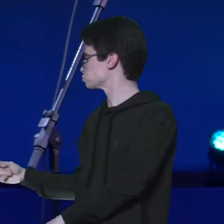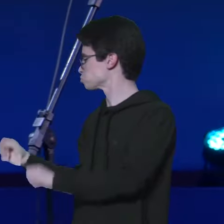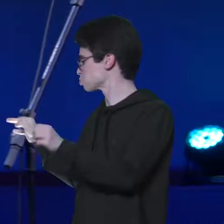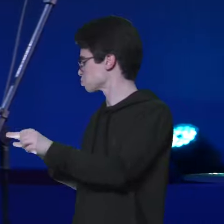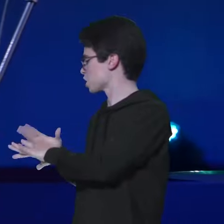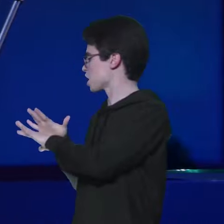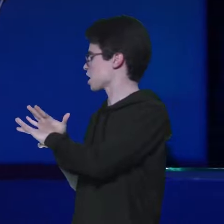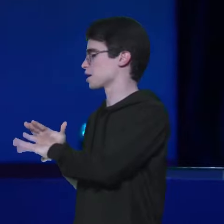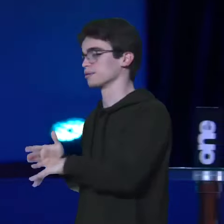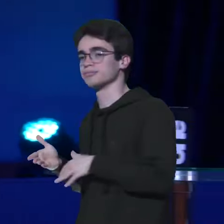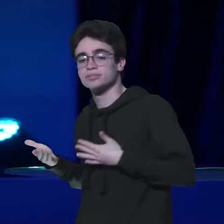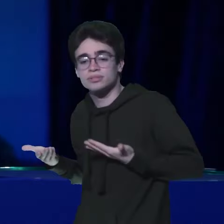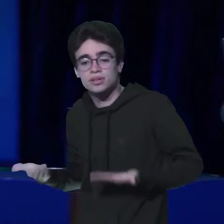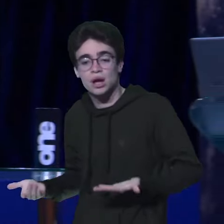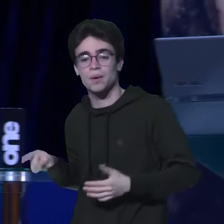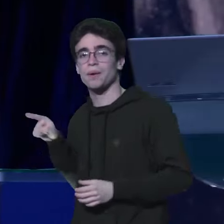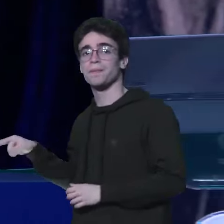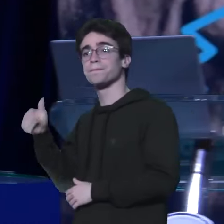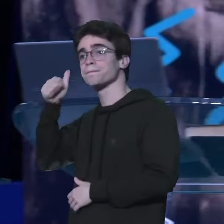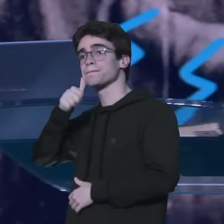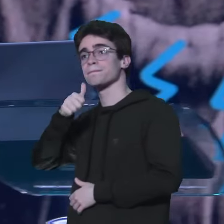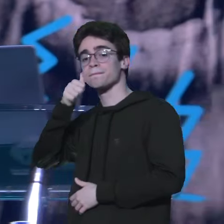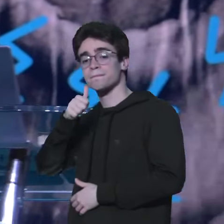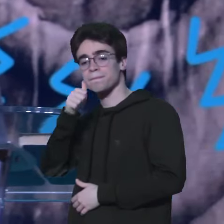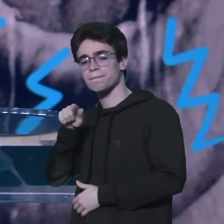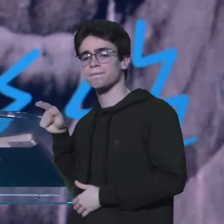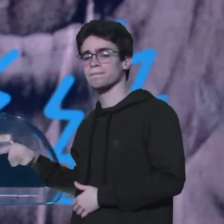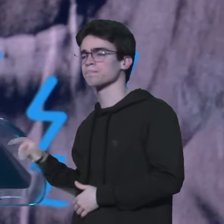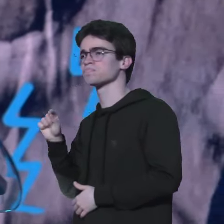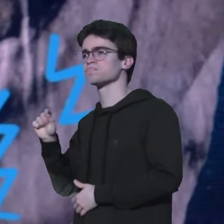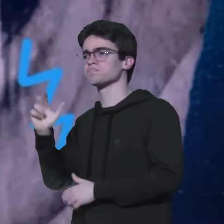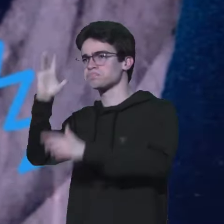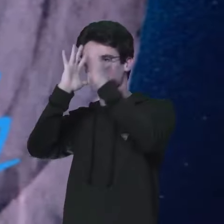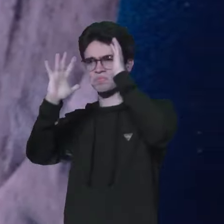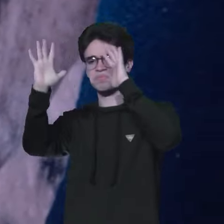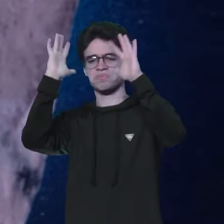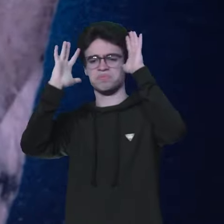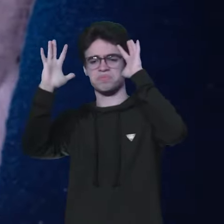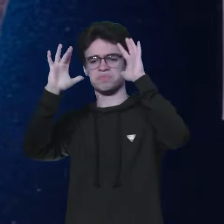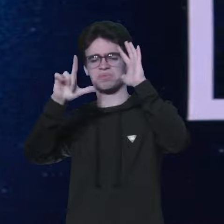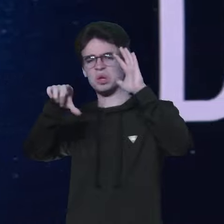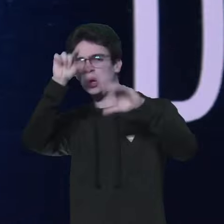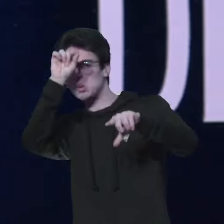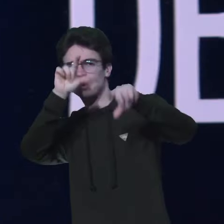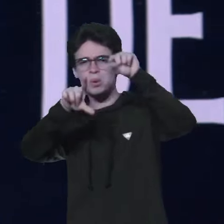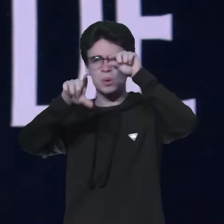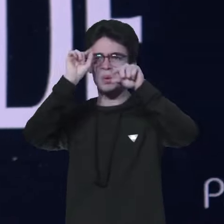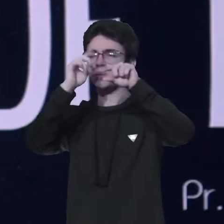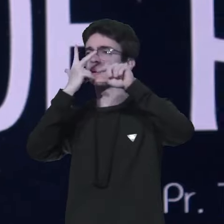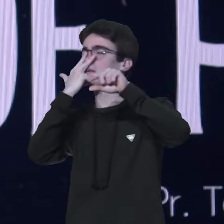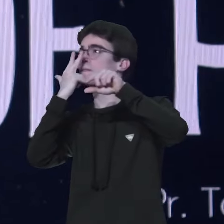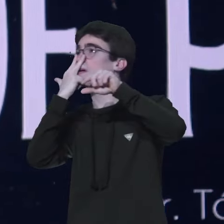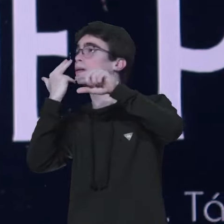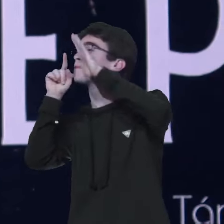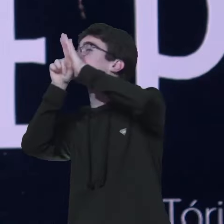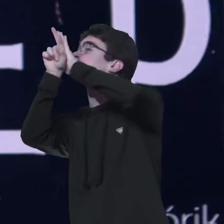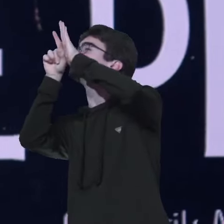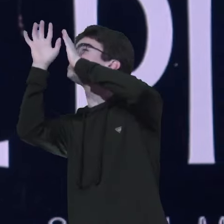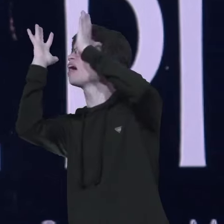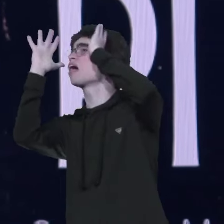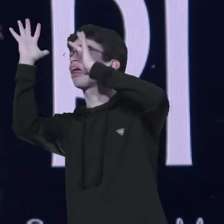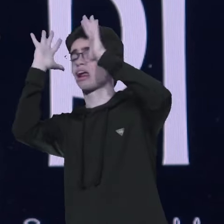E a Bíblia diz que aquela mulher, sendo uma médium, alguém que fazia consulta para